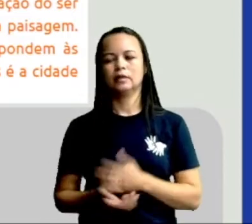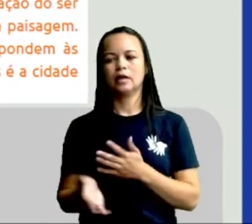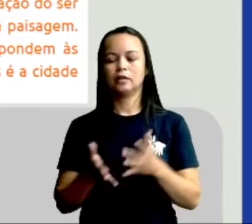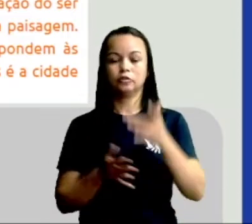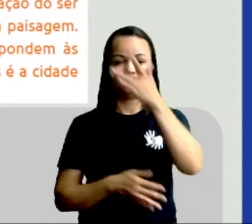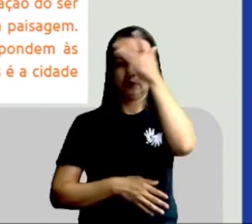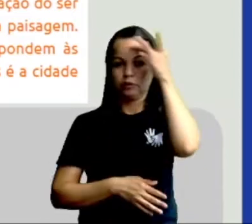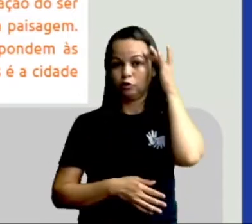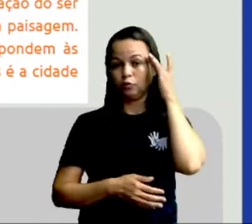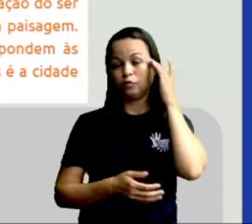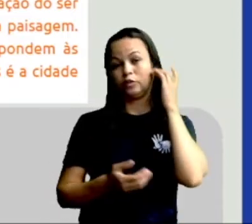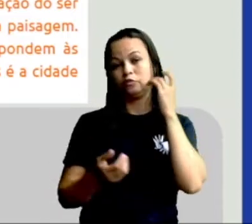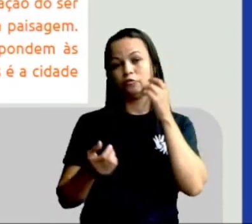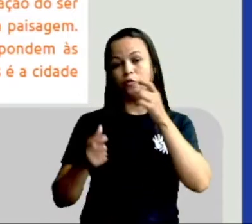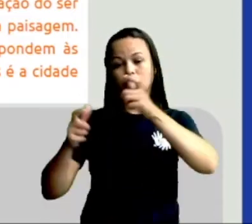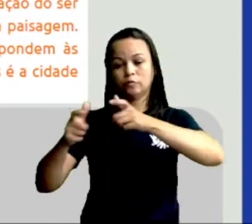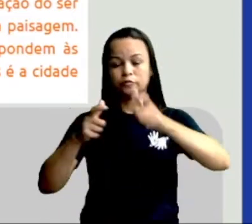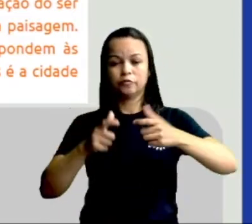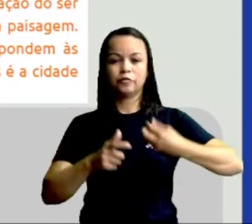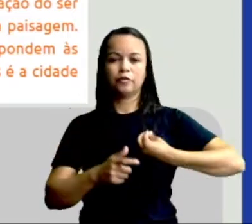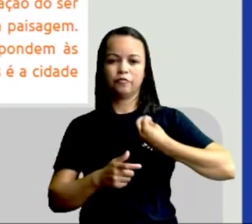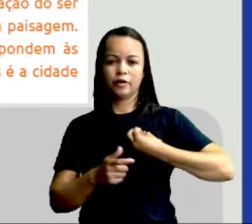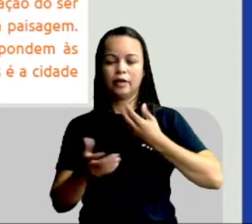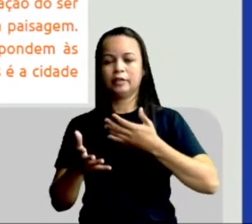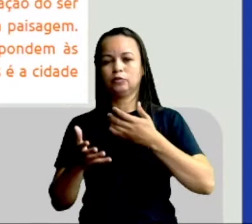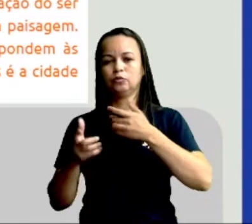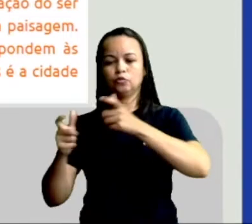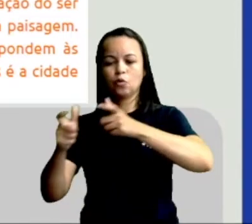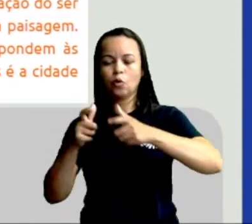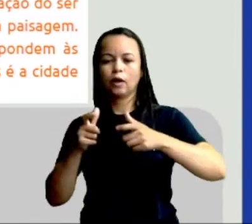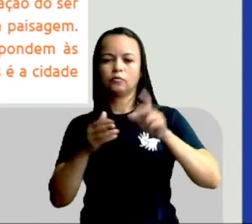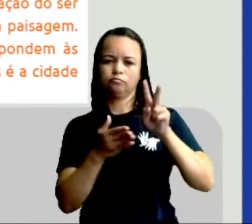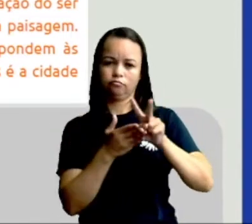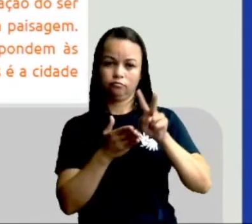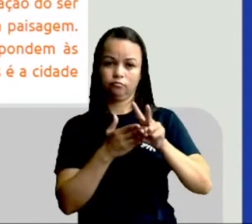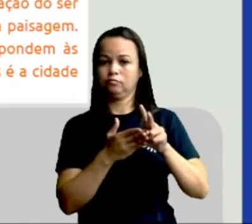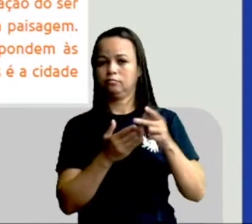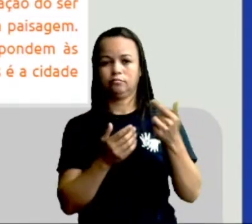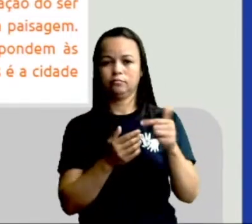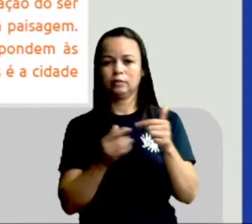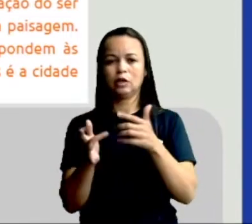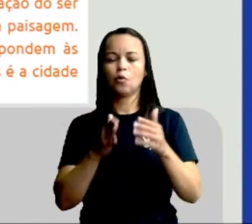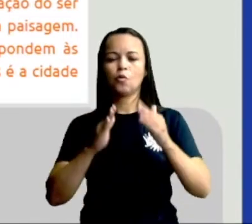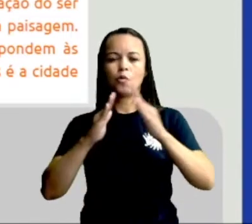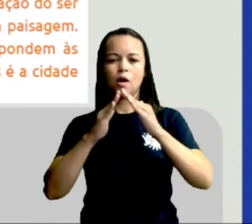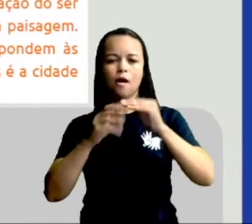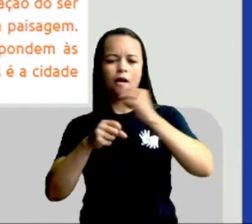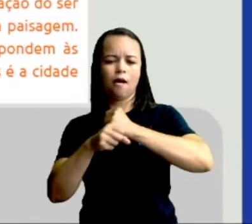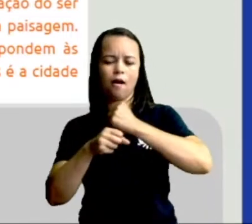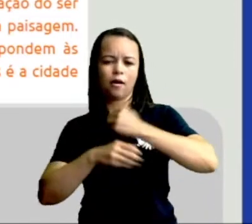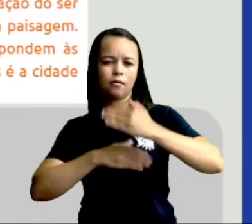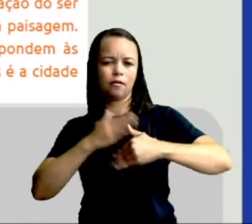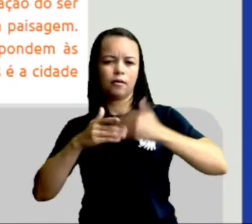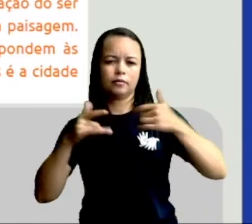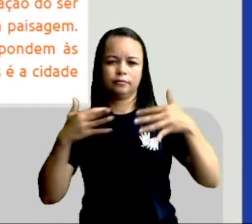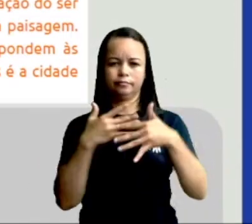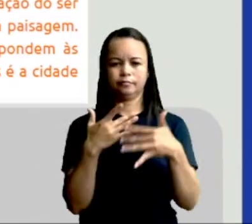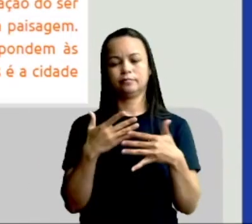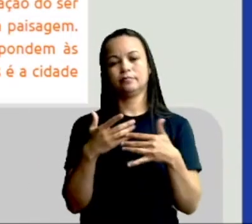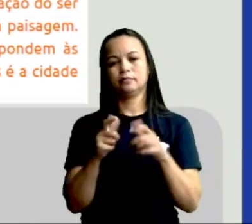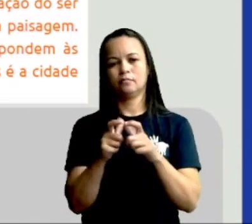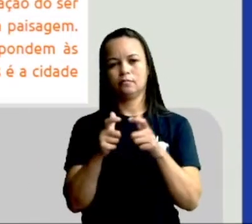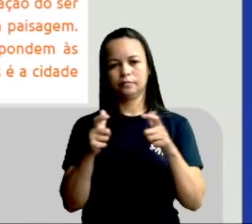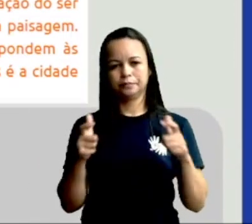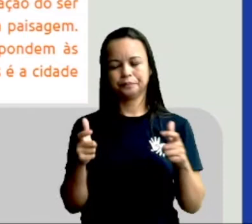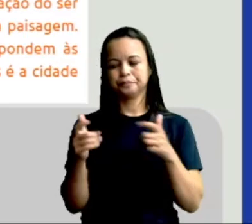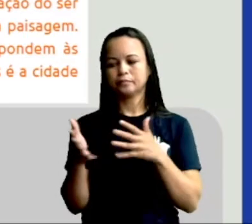As pessoas foram habitando os locais que antes não eram habitados nem pelos índios, foram construindo casas, as cidades foram evoluindo. E aí a gente